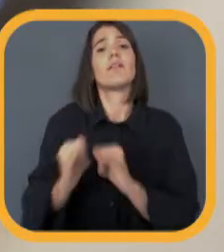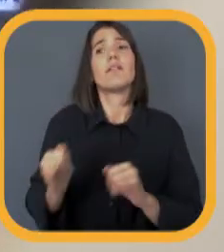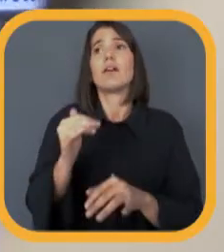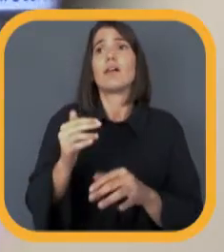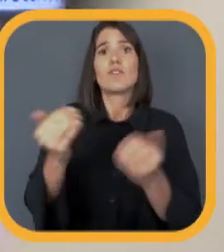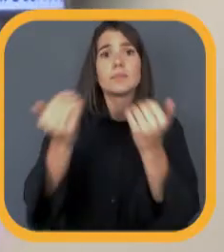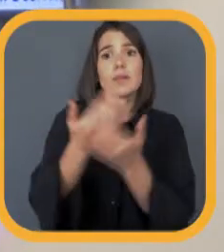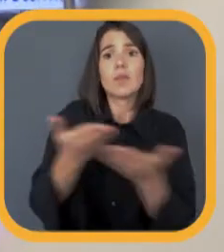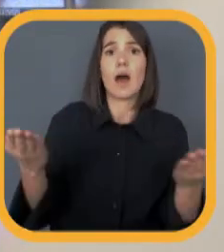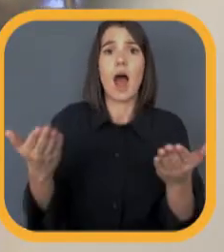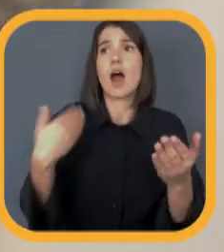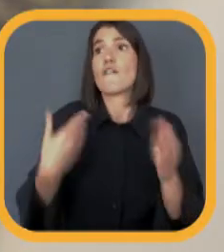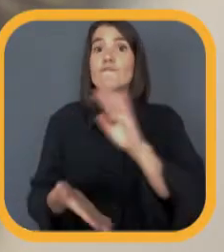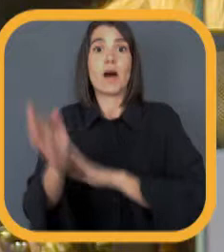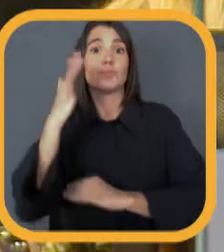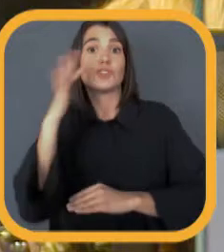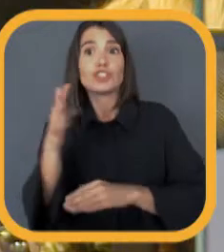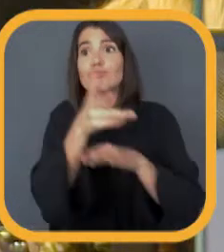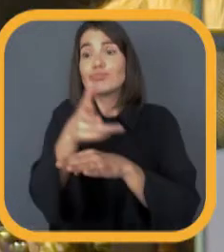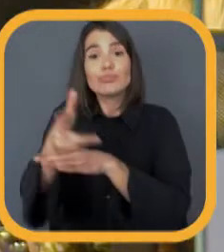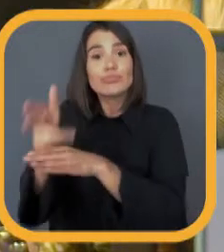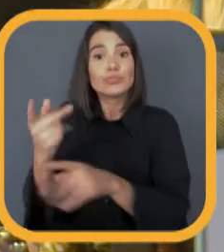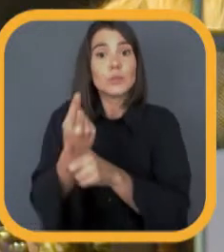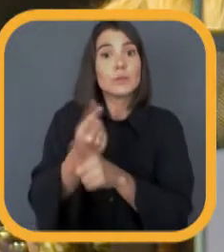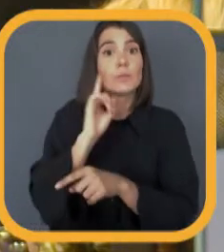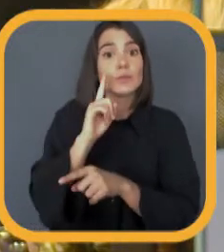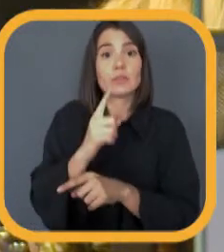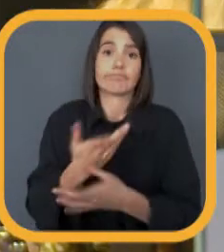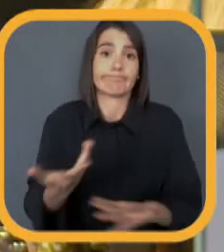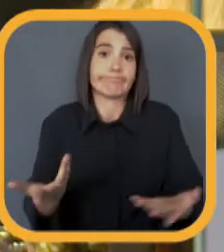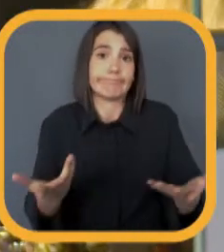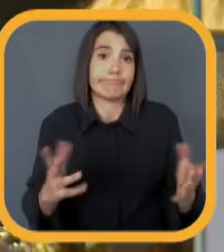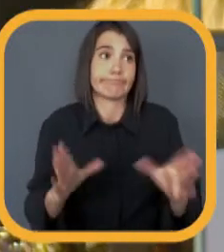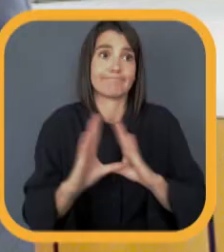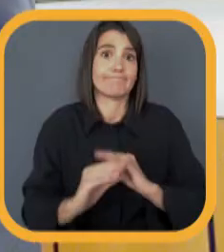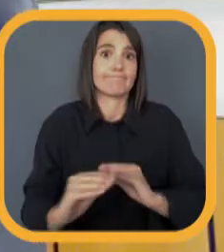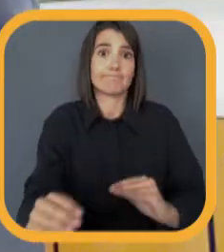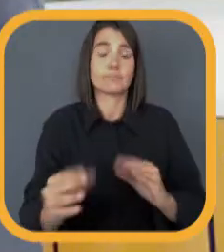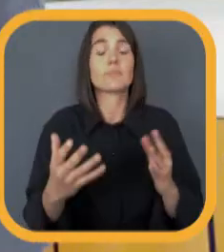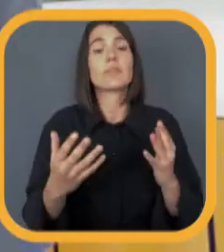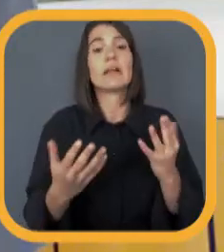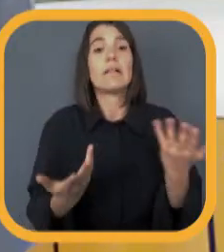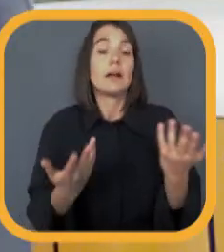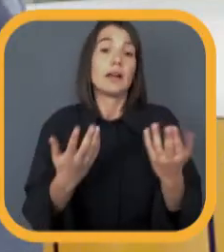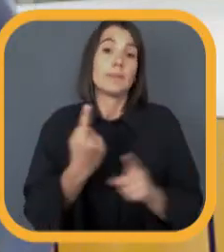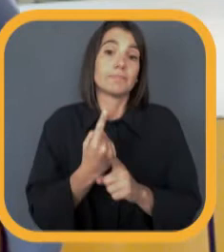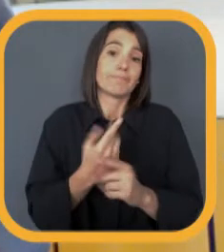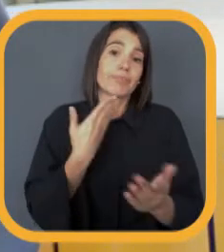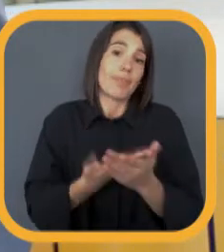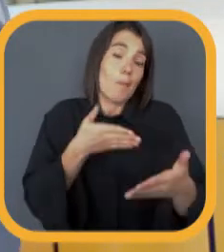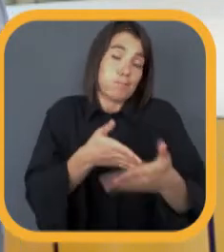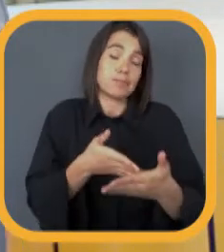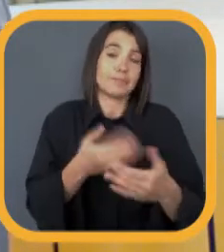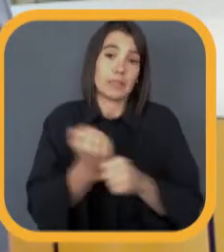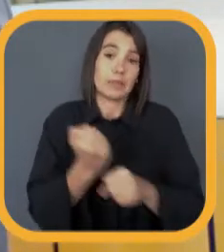Deixámos praticamente de sair do país para cobrir temas importantes lá fora. Tudo isto ainda